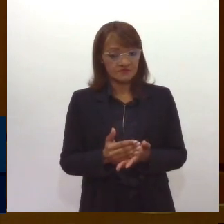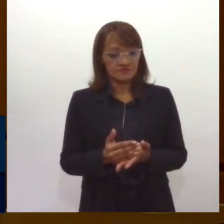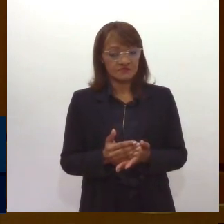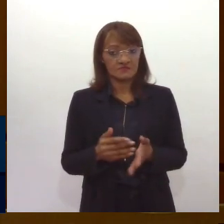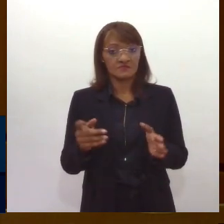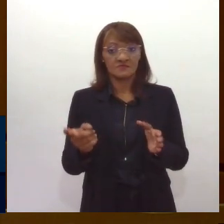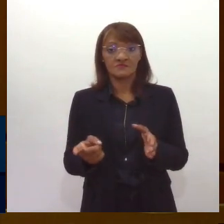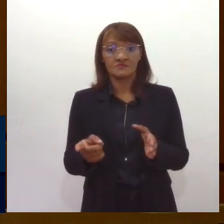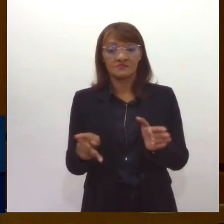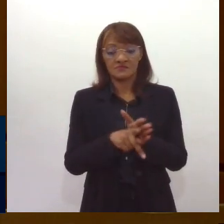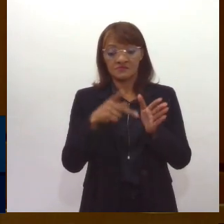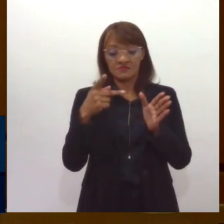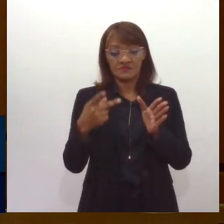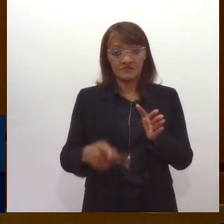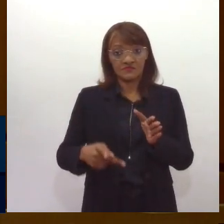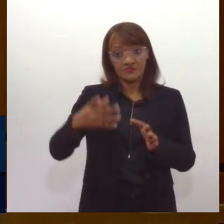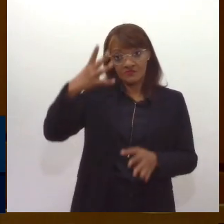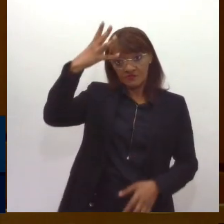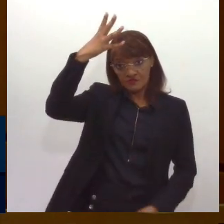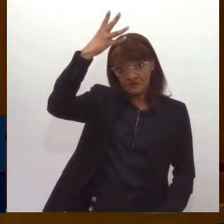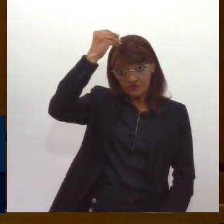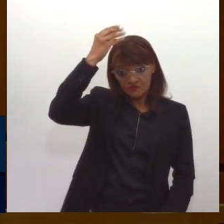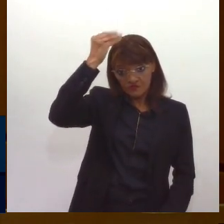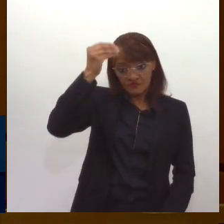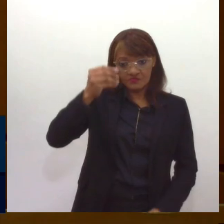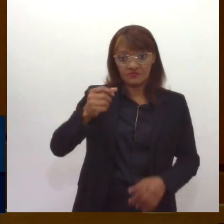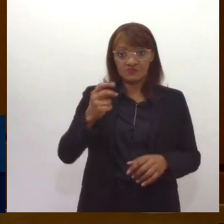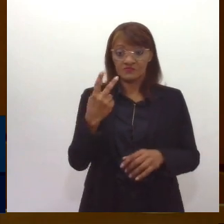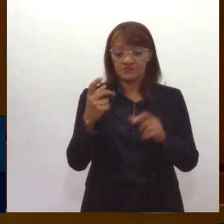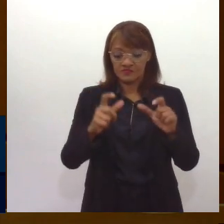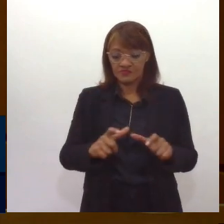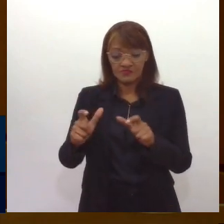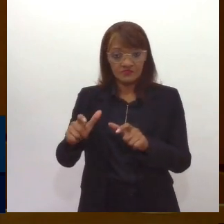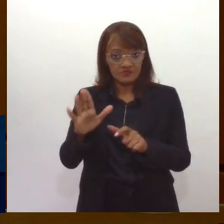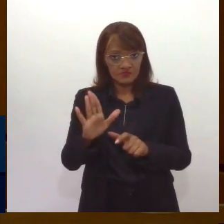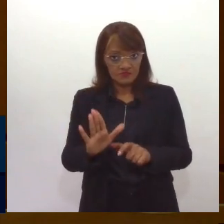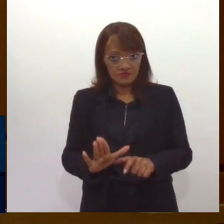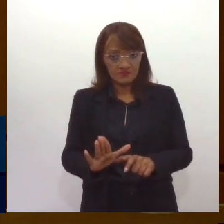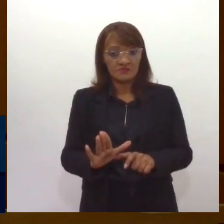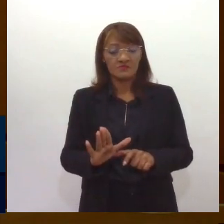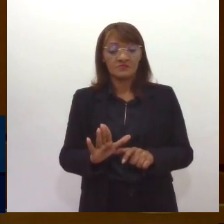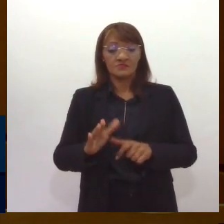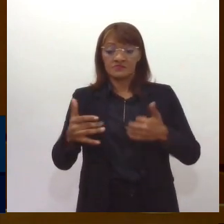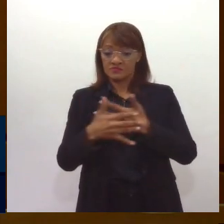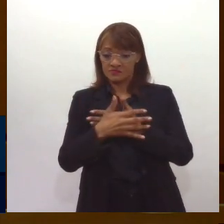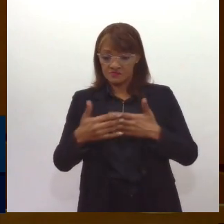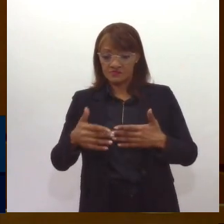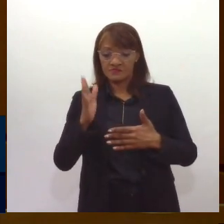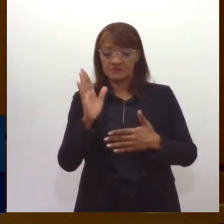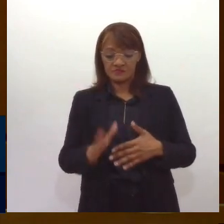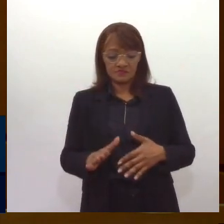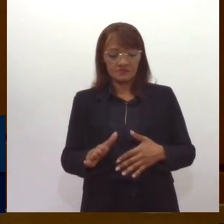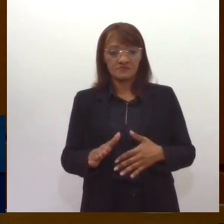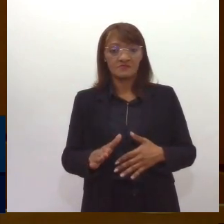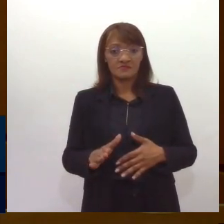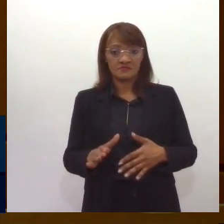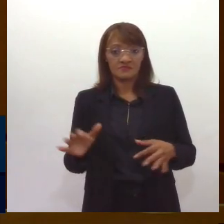Cristóvão, que São Cristóvão está preparada para dar continuidade à prestação do serviço, mas também